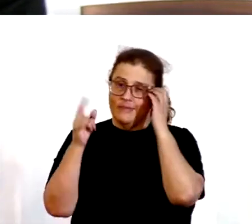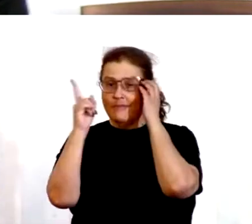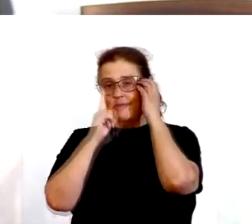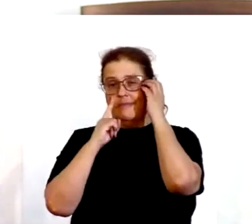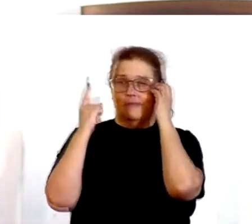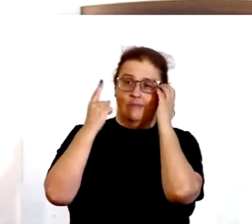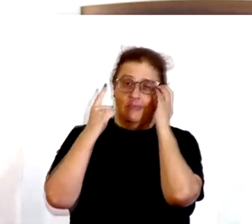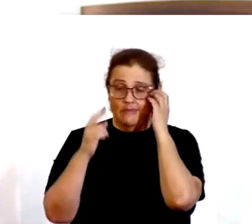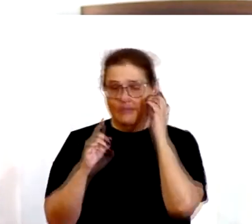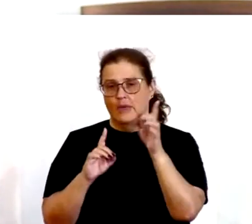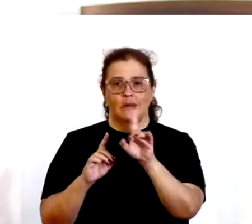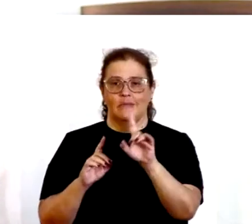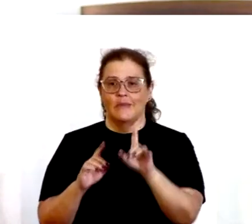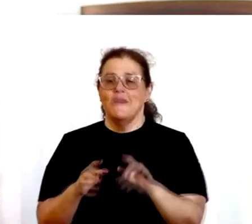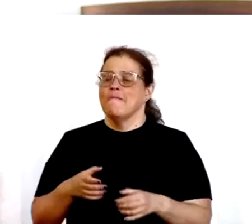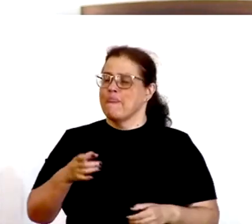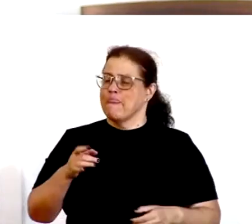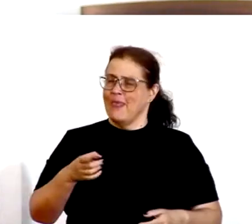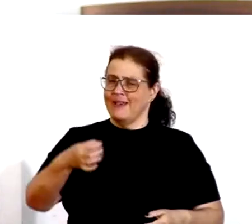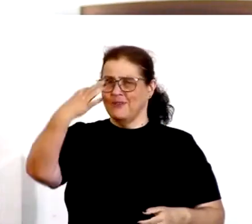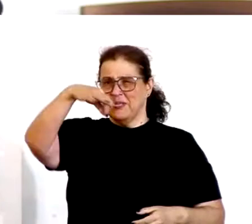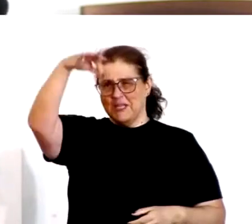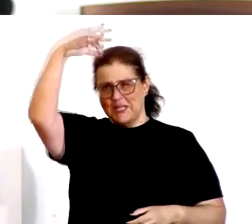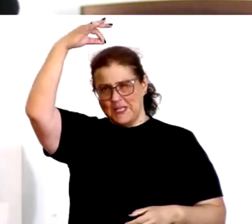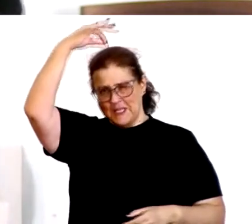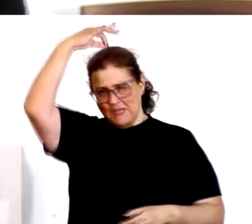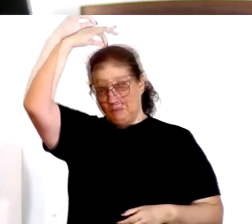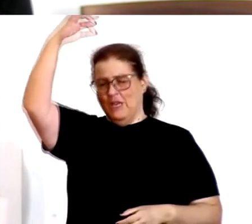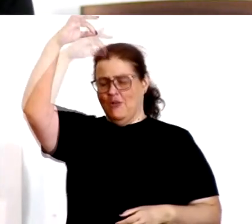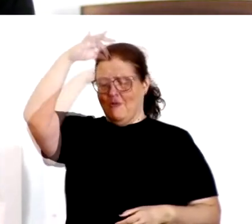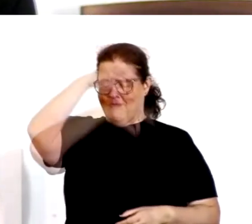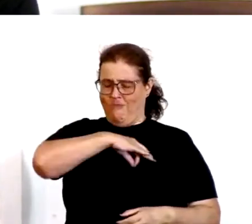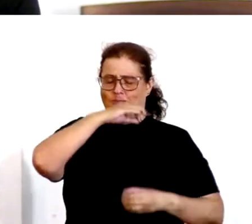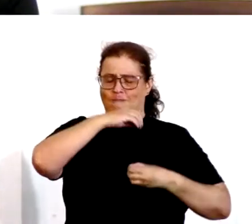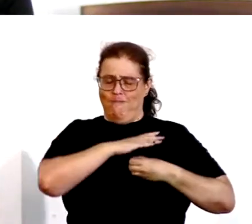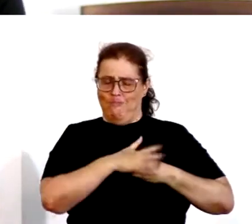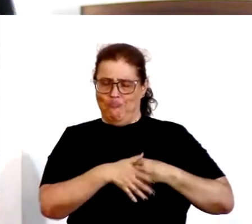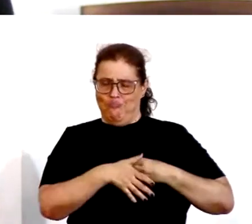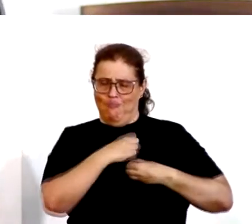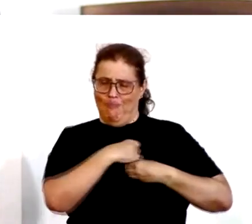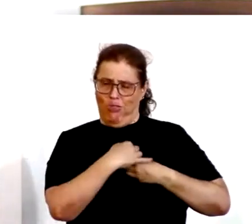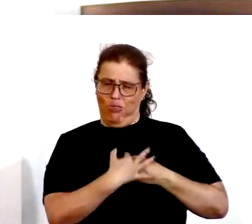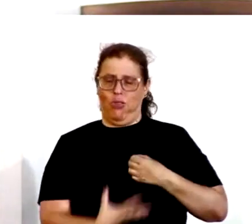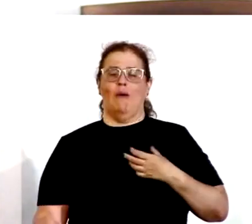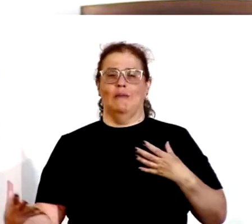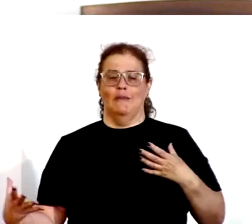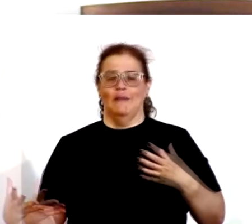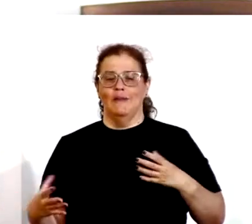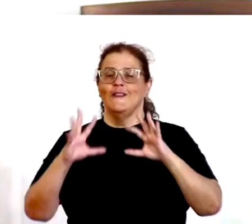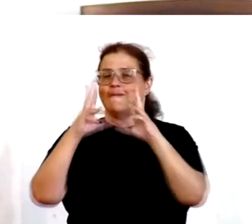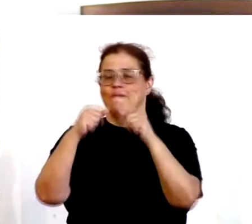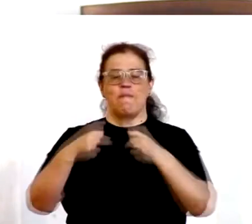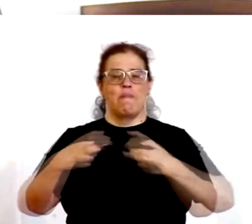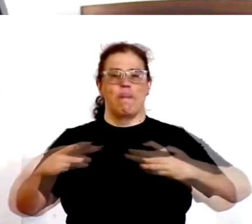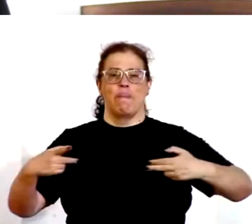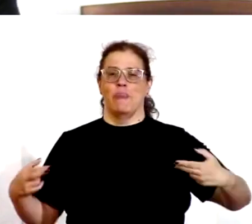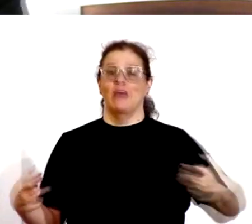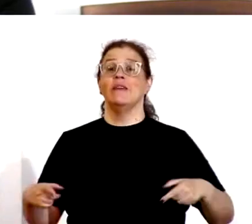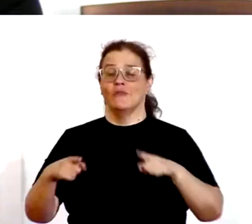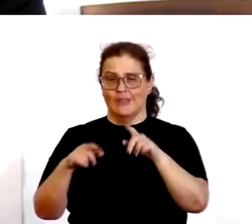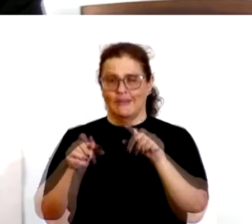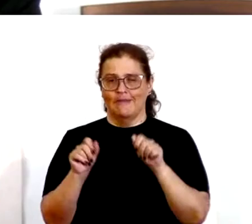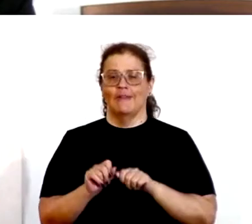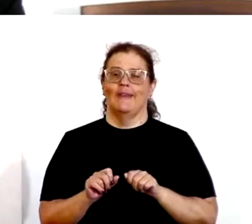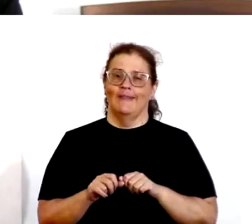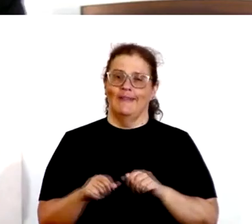Ou seja, cheio do Espírito Santo, o coração vai estar transbordando da verdade e das virtudes, e você vai